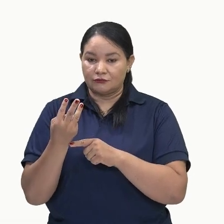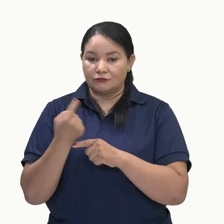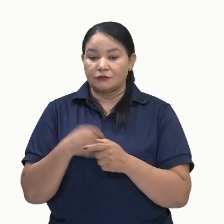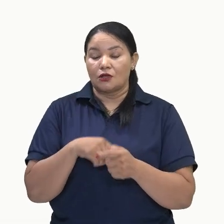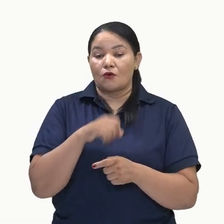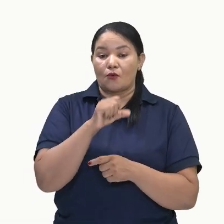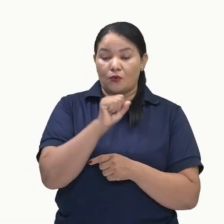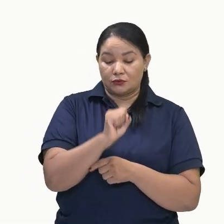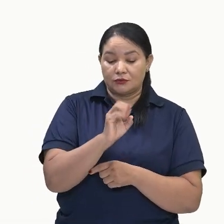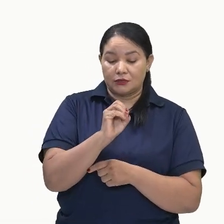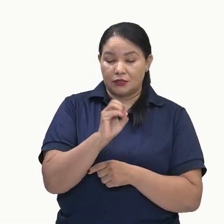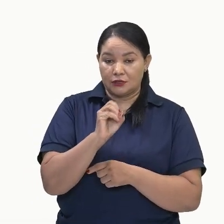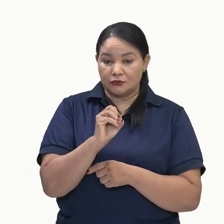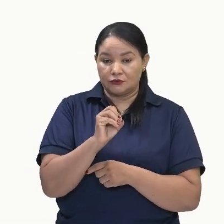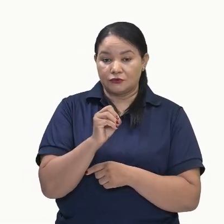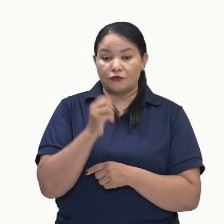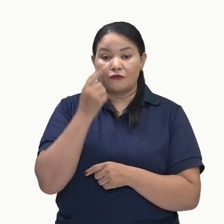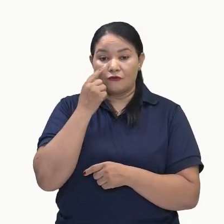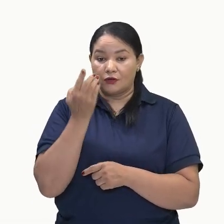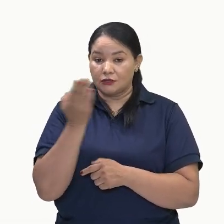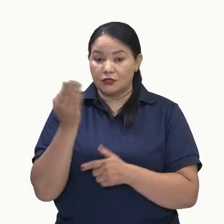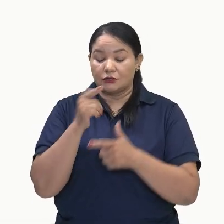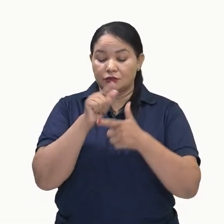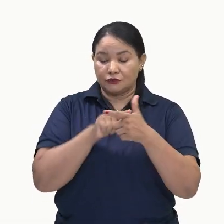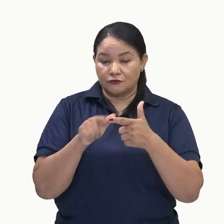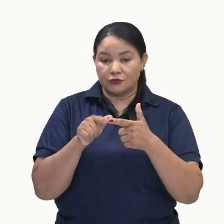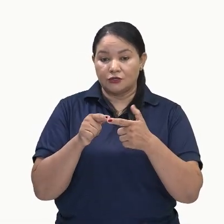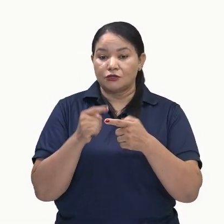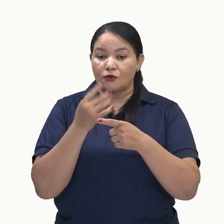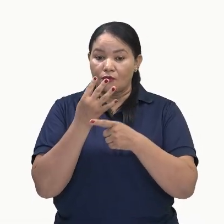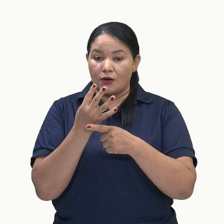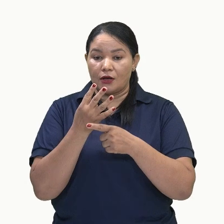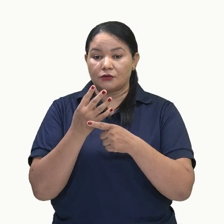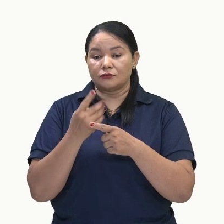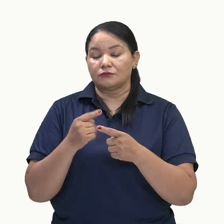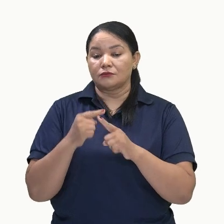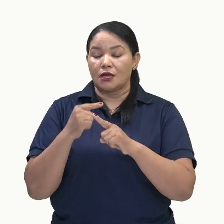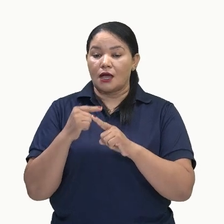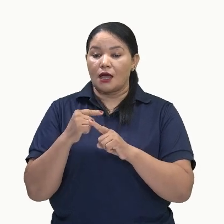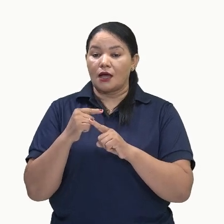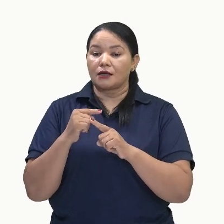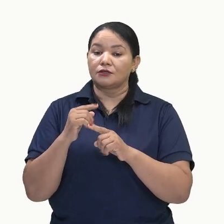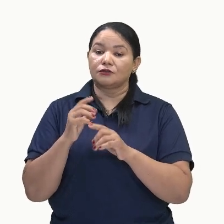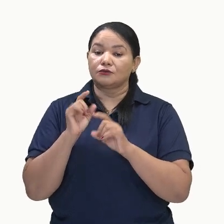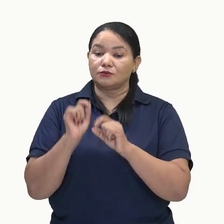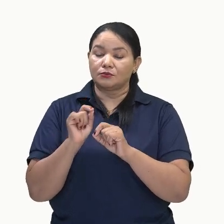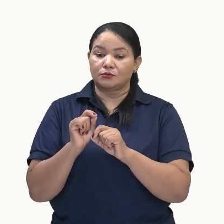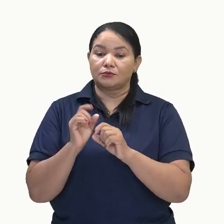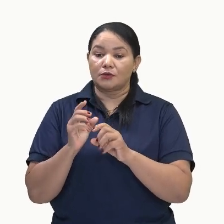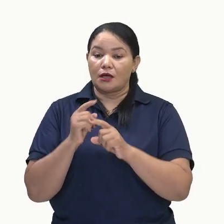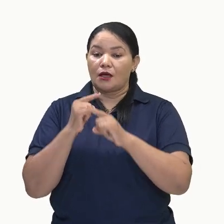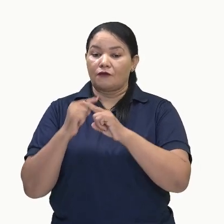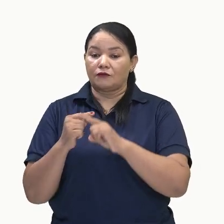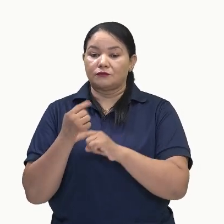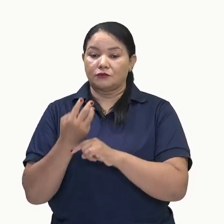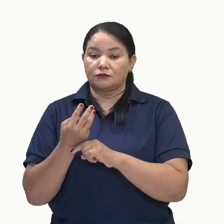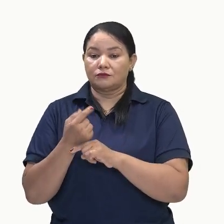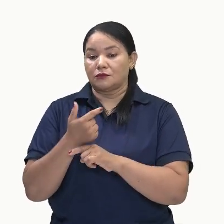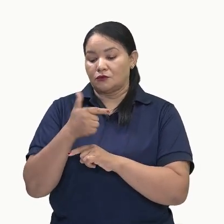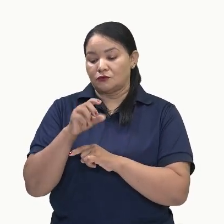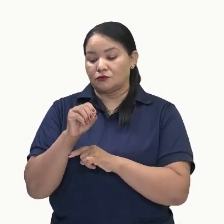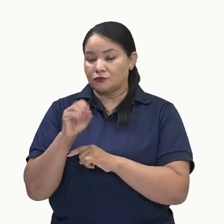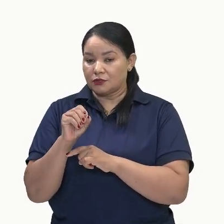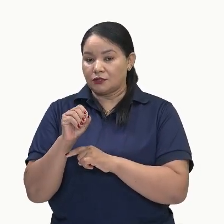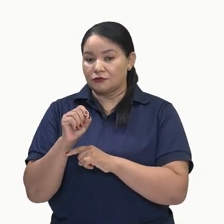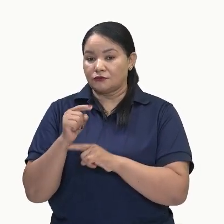800, divide em 4 partes iguais e pega essas partes e multiplica por 3. Fazendo essa divisão, 800 por 4 é igual a 200,